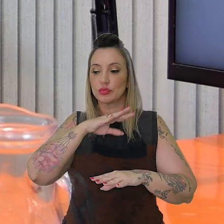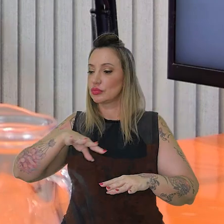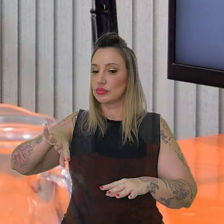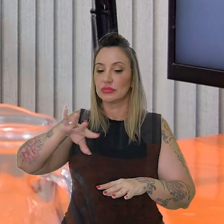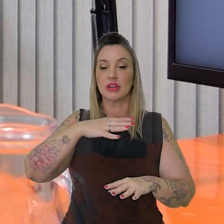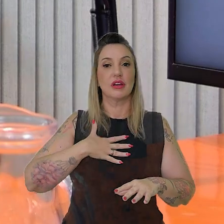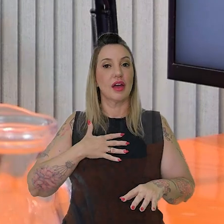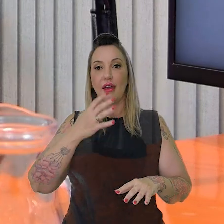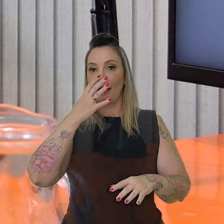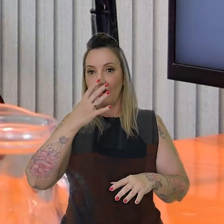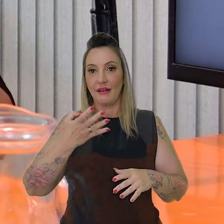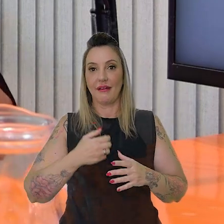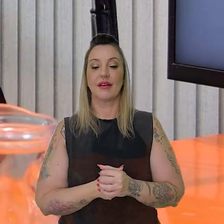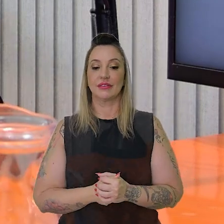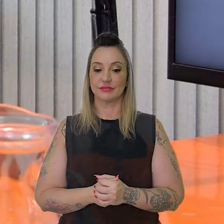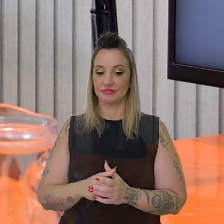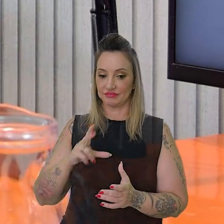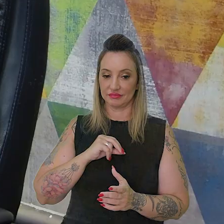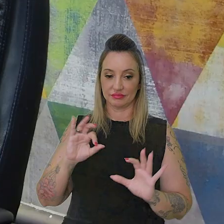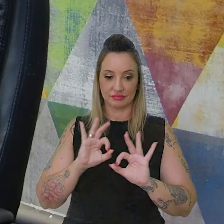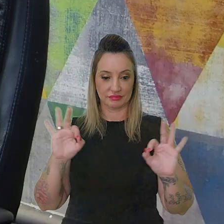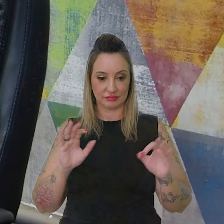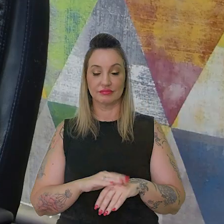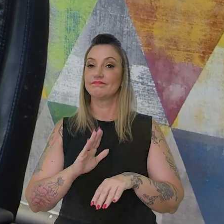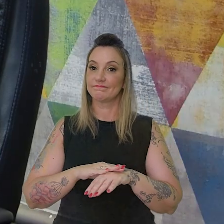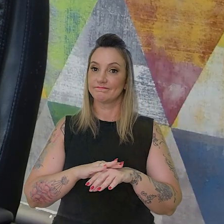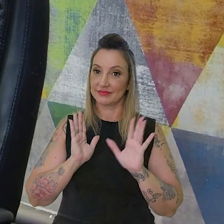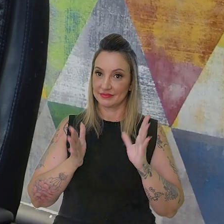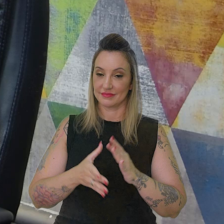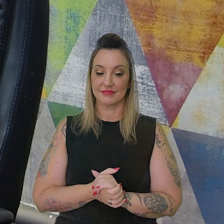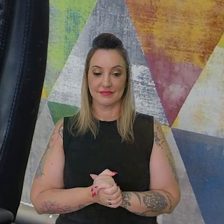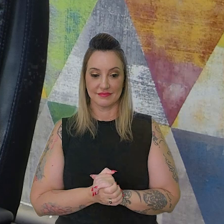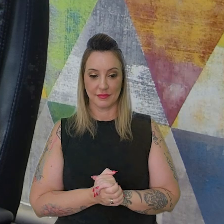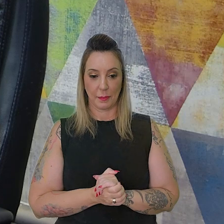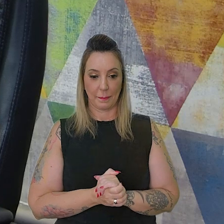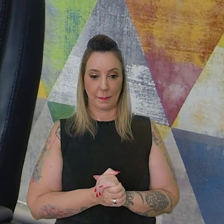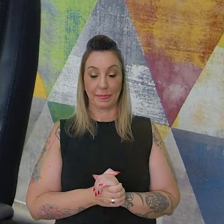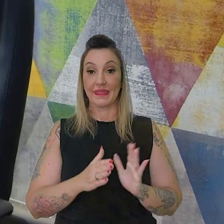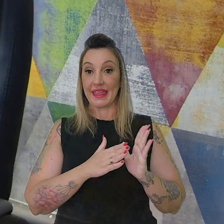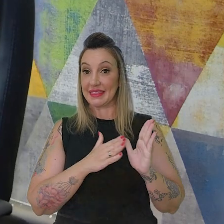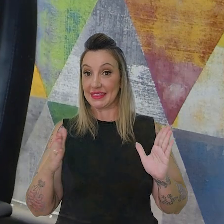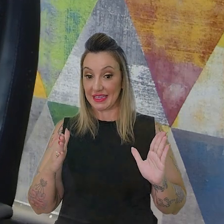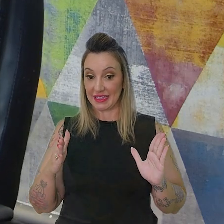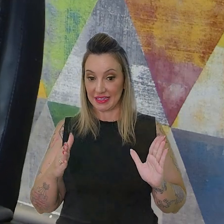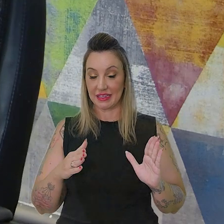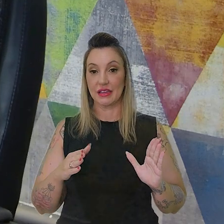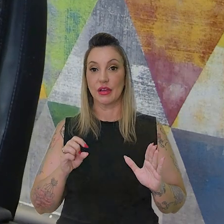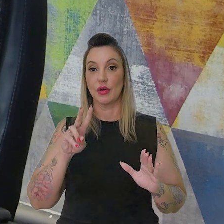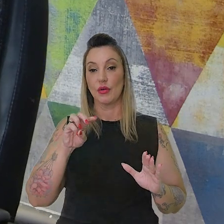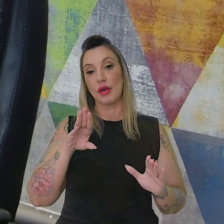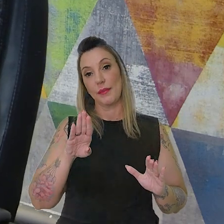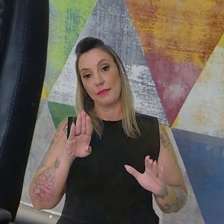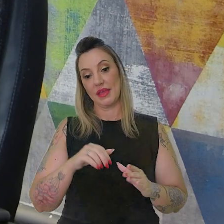Vista toda nossa tô muito Encantada Nossa ótimo a gente já fez uma temporada de uma web